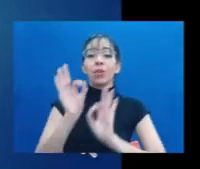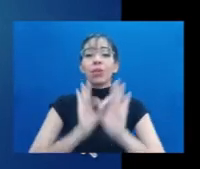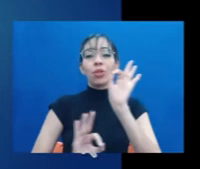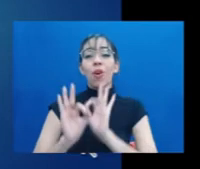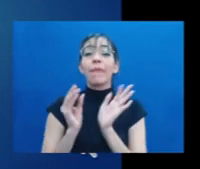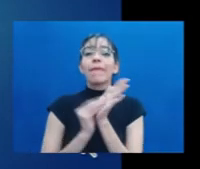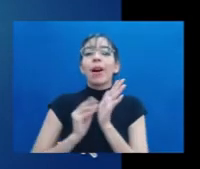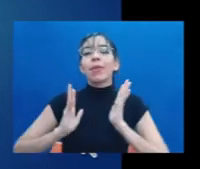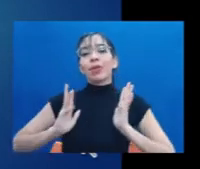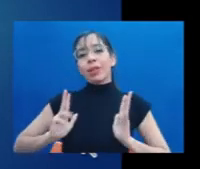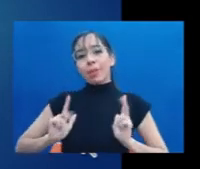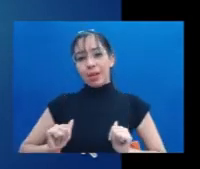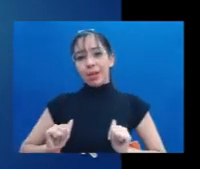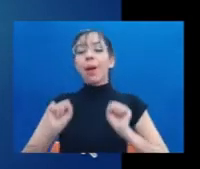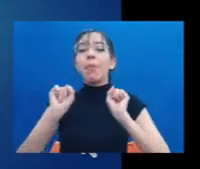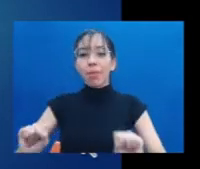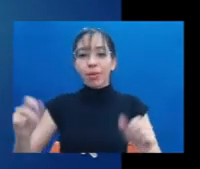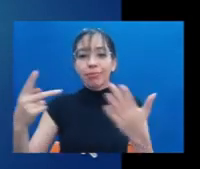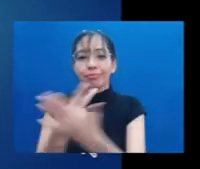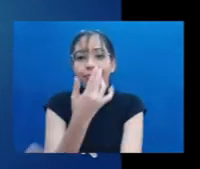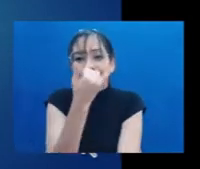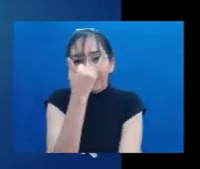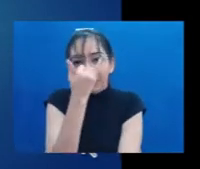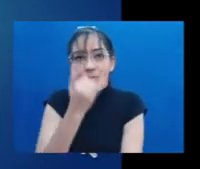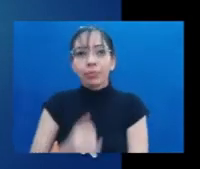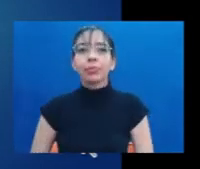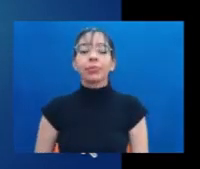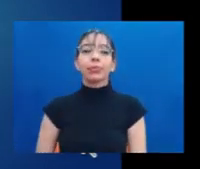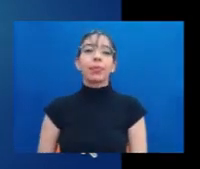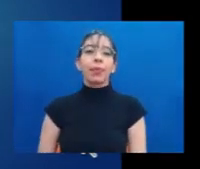falta de ordem e de limpeza também corrobora para acidentes.